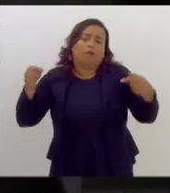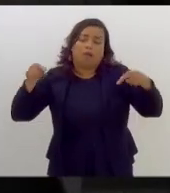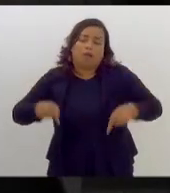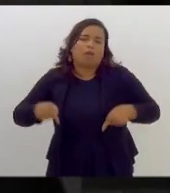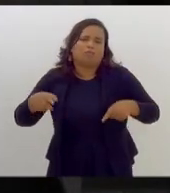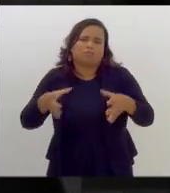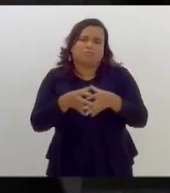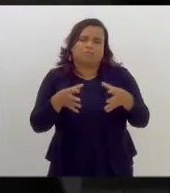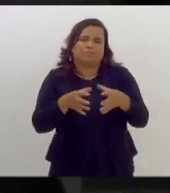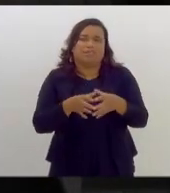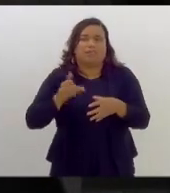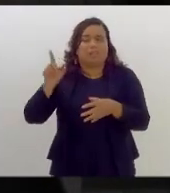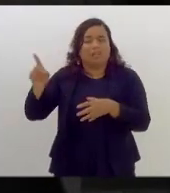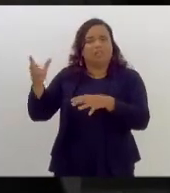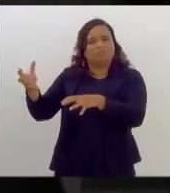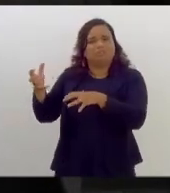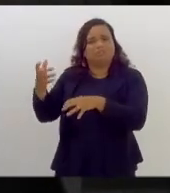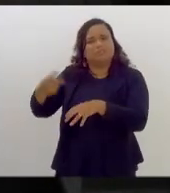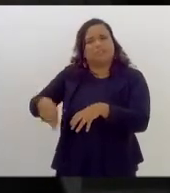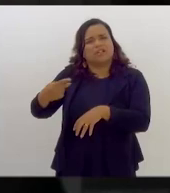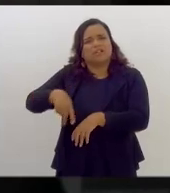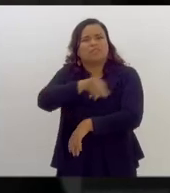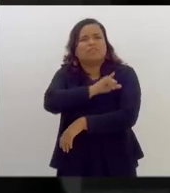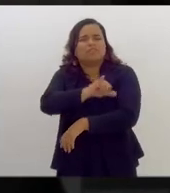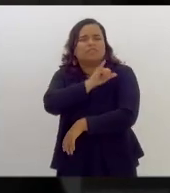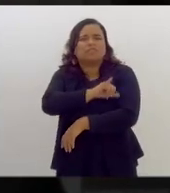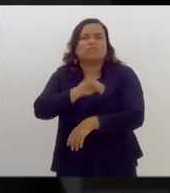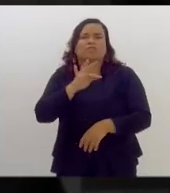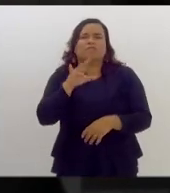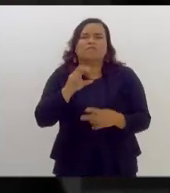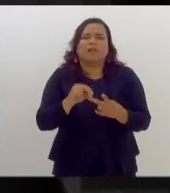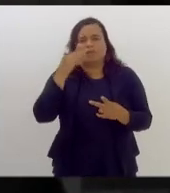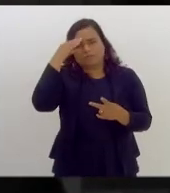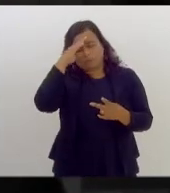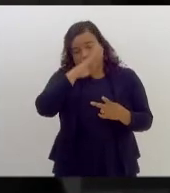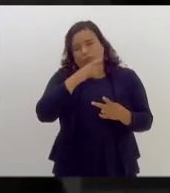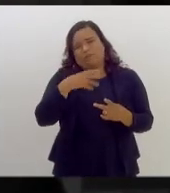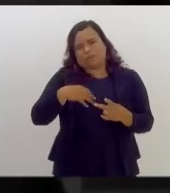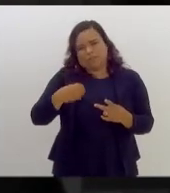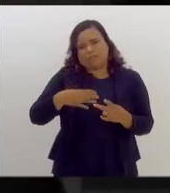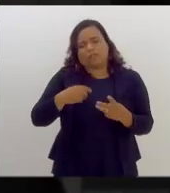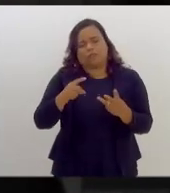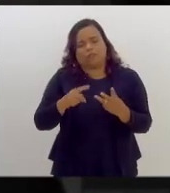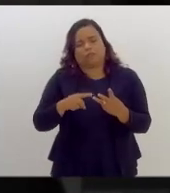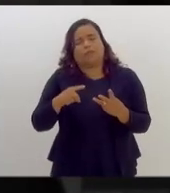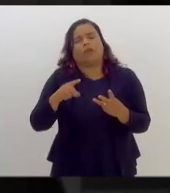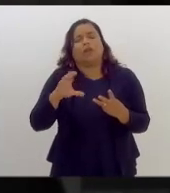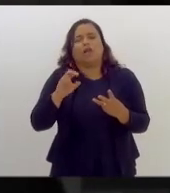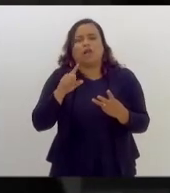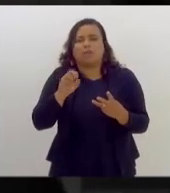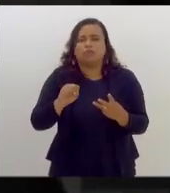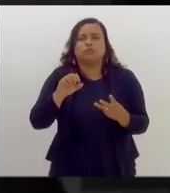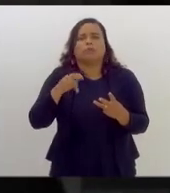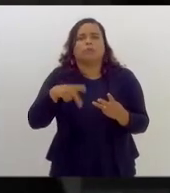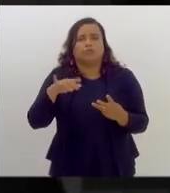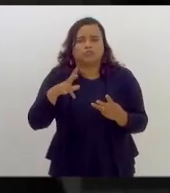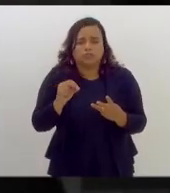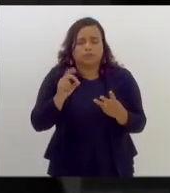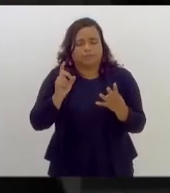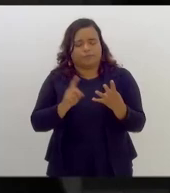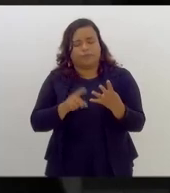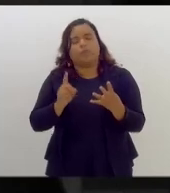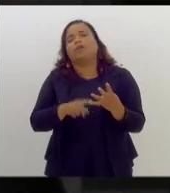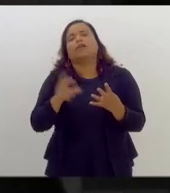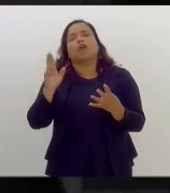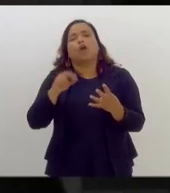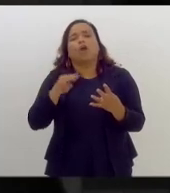a bancada do Senado no Rio de Janeiro, Flávio Bolsonaro, Carlos Portinho e Romário, este inclusive reeleito agora na eleição